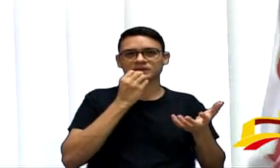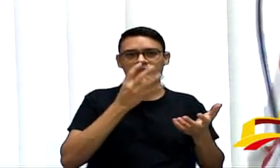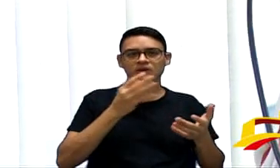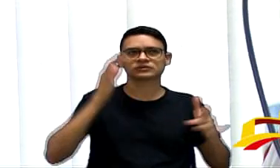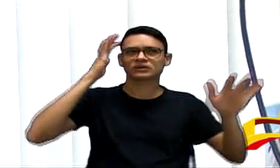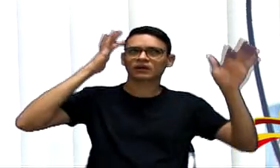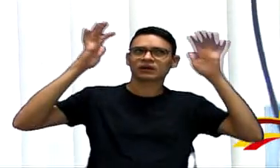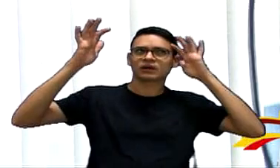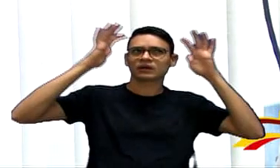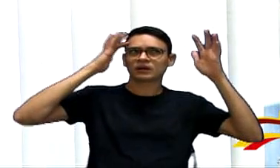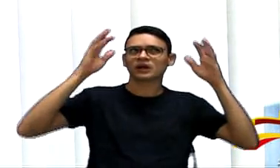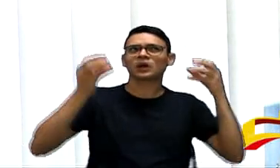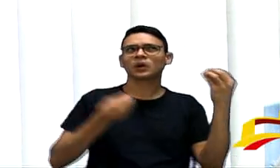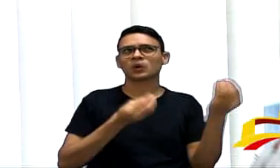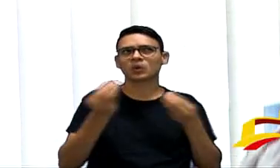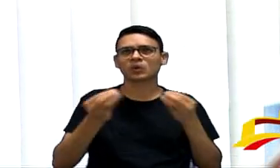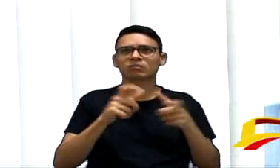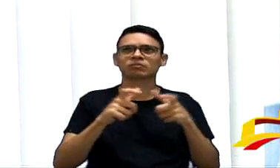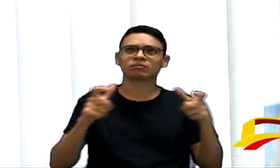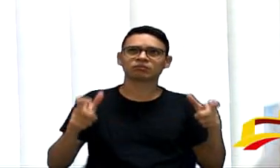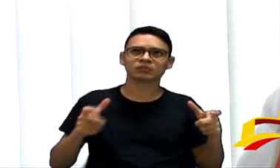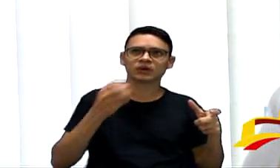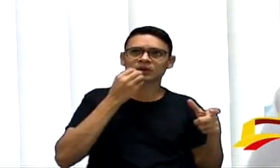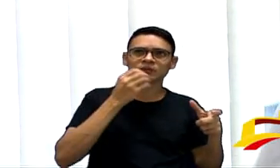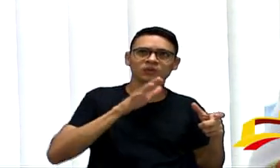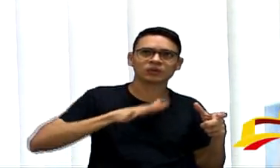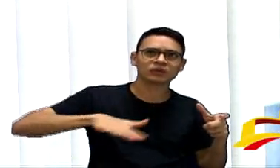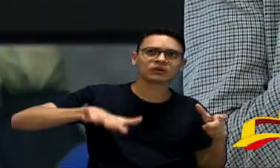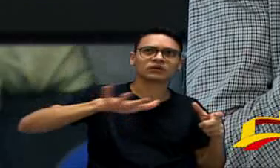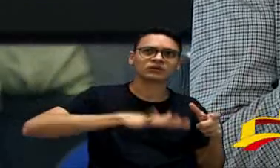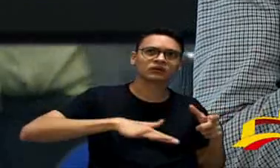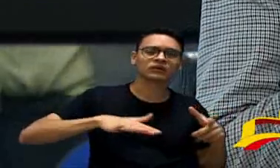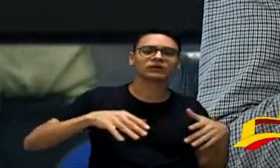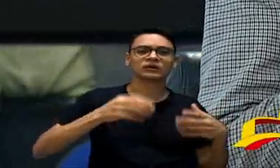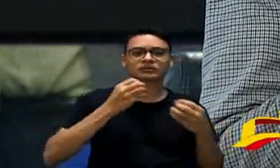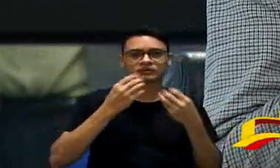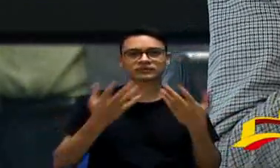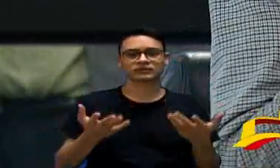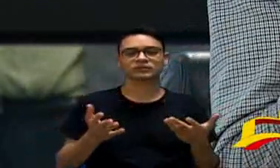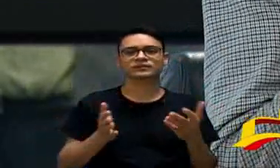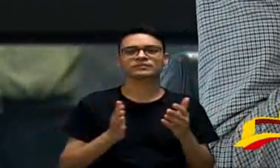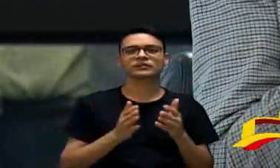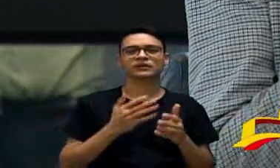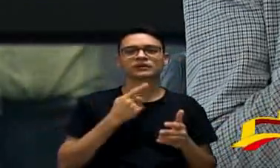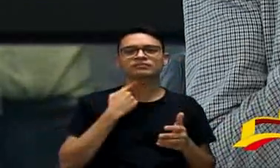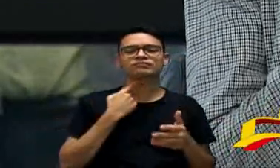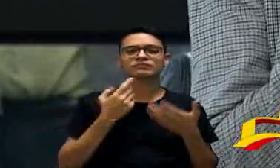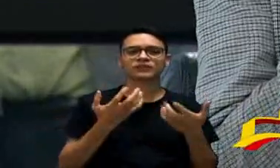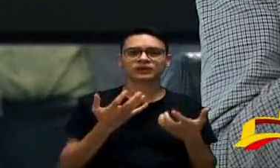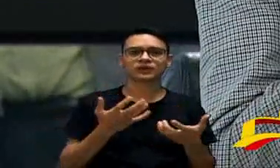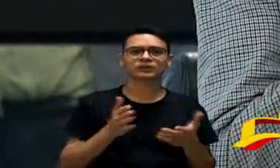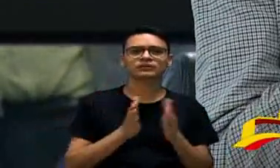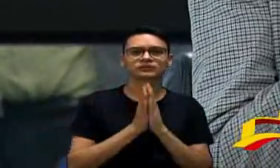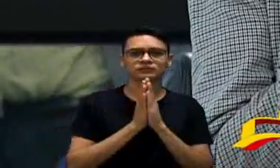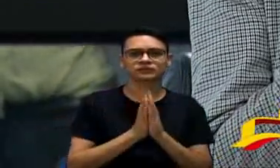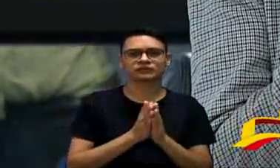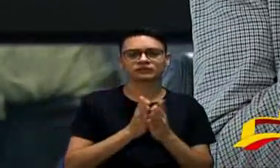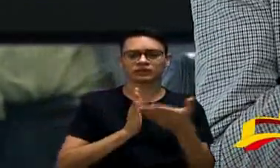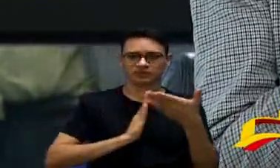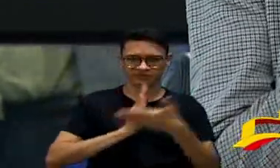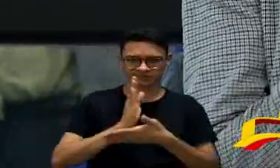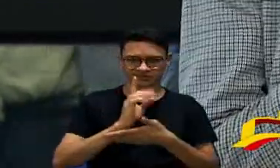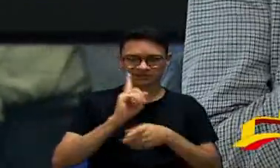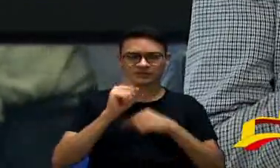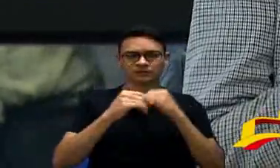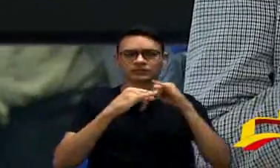melhor utilizado. Obrigada. Presidente, em aprovado o requerimento, gostaria que se comunicasse ao Sindicato dos Metalúrgicos,